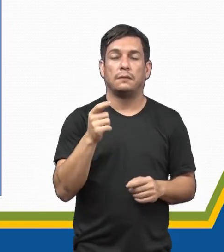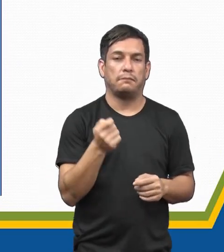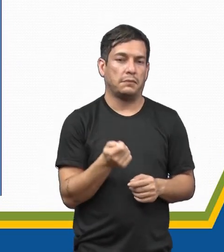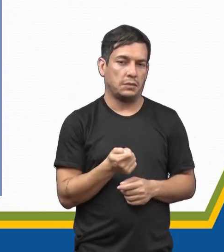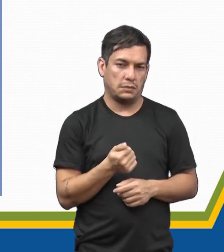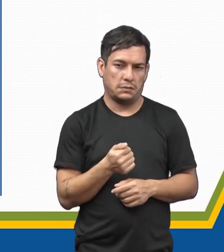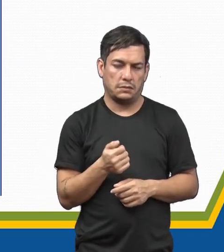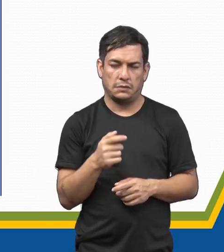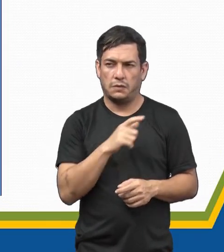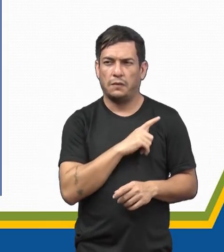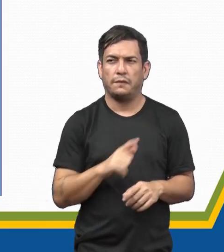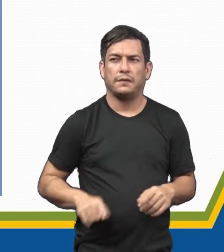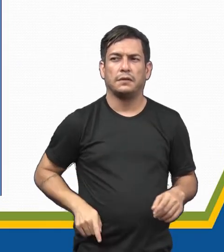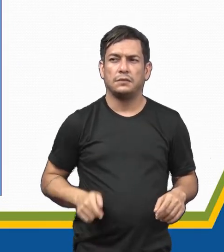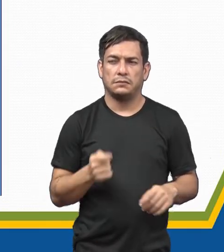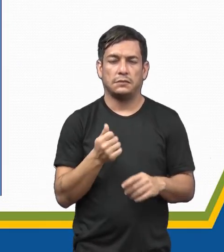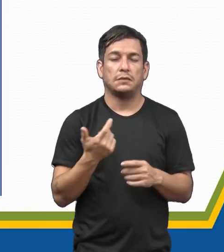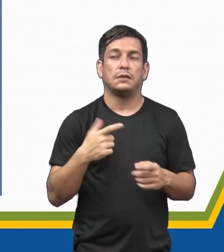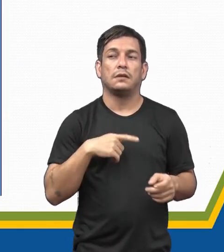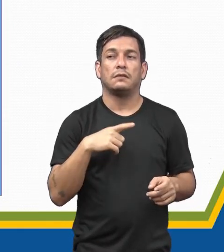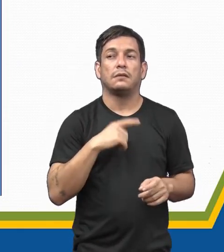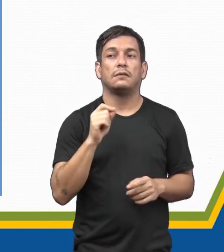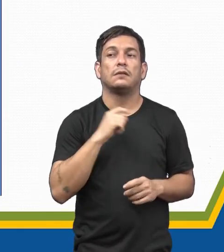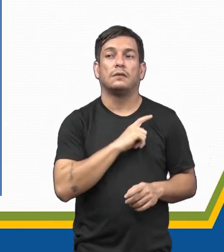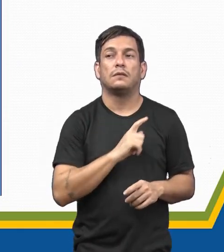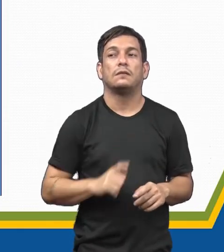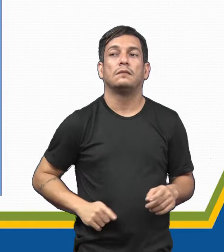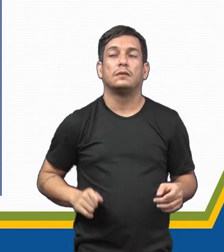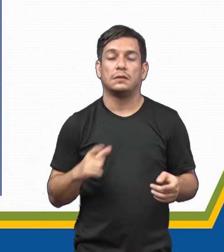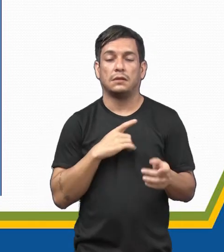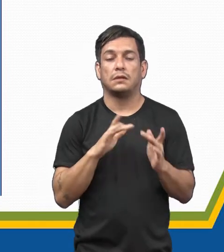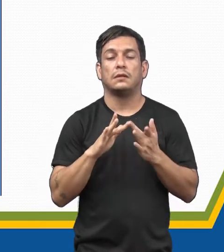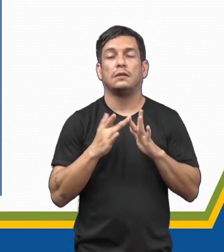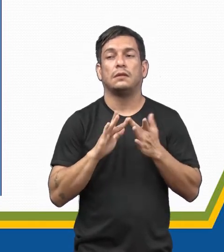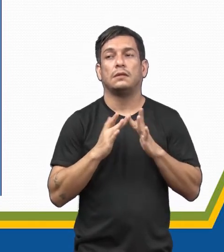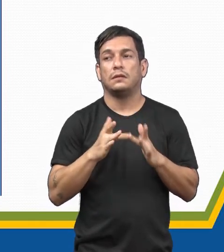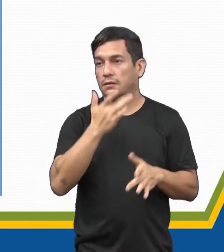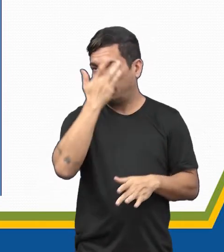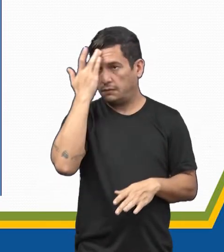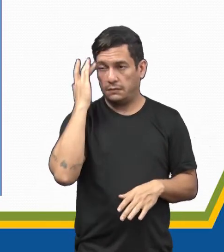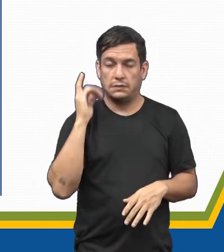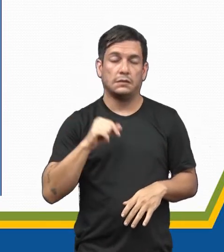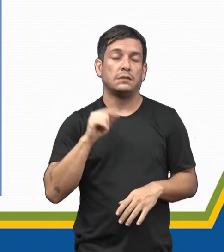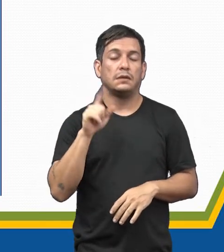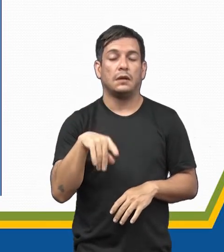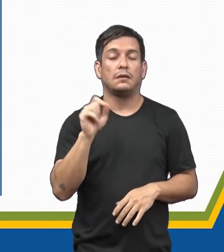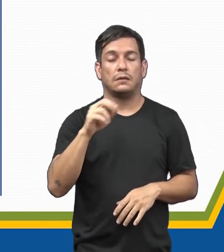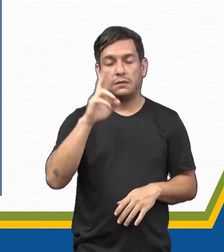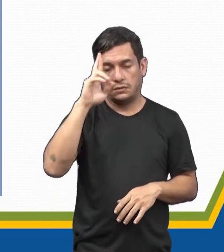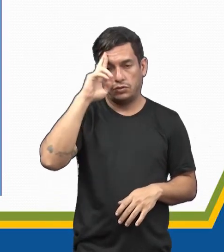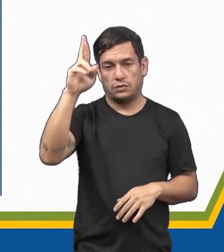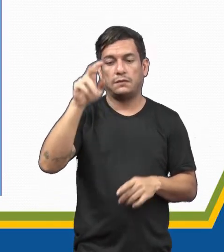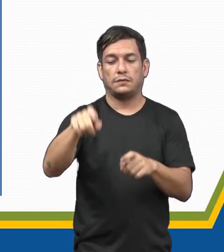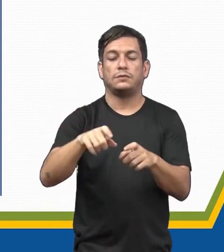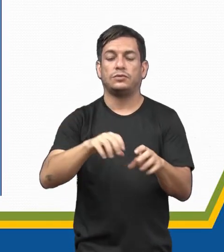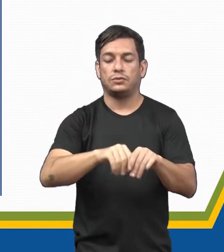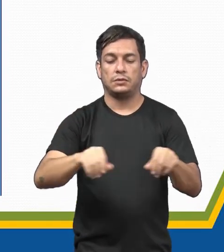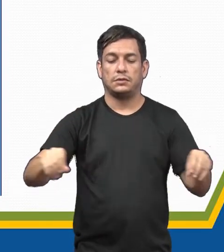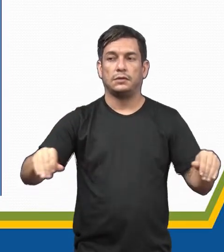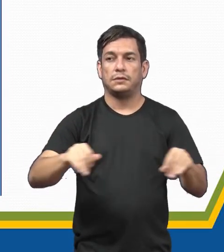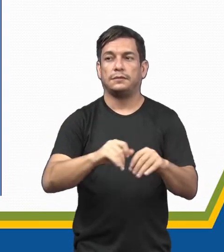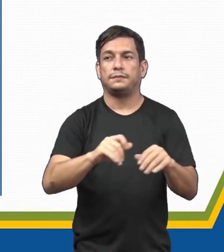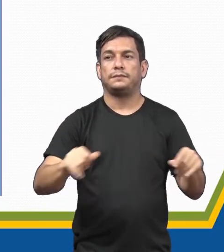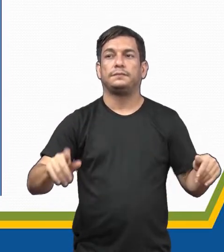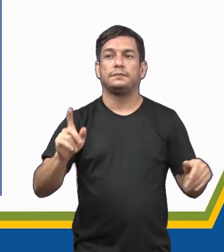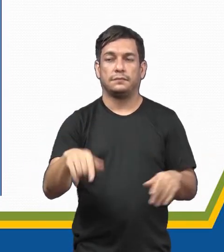poucos. Né? E nesse primeiro momento, nós vamos ter aí um governo ligado às pessoas que eram proprietários de terra. Então,